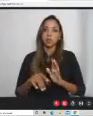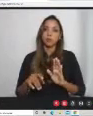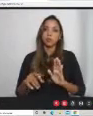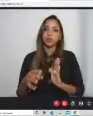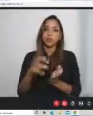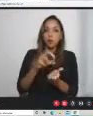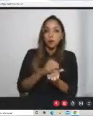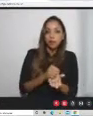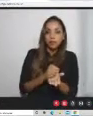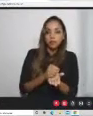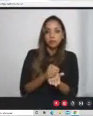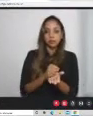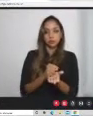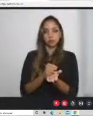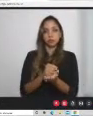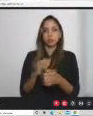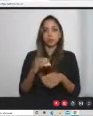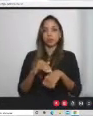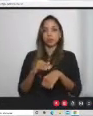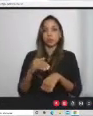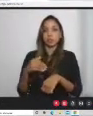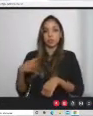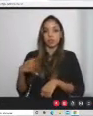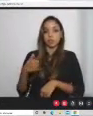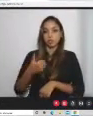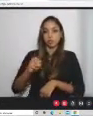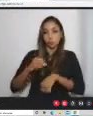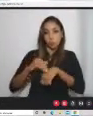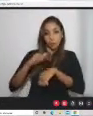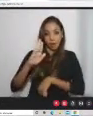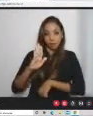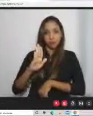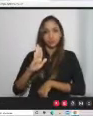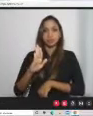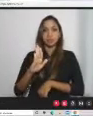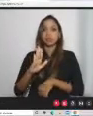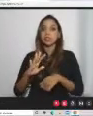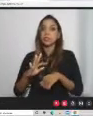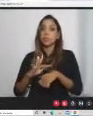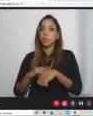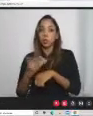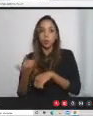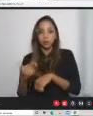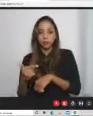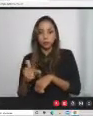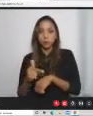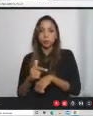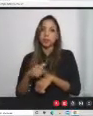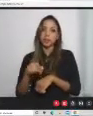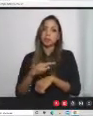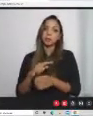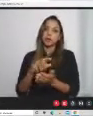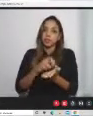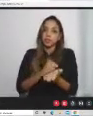anos, sem comorbidades, para tomar a vacina contra a Covid-19, chamada Xepa da Vacina.